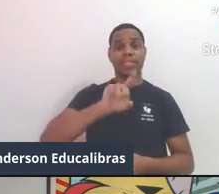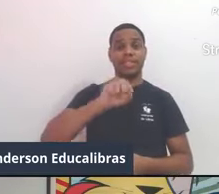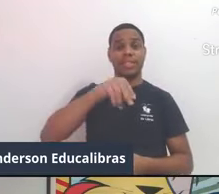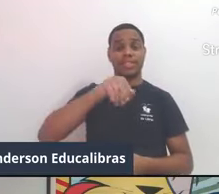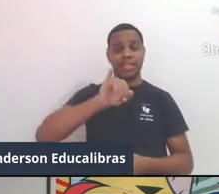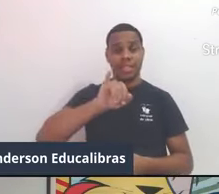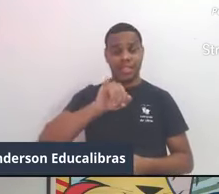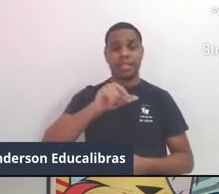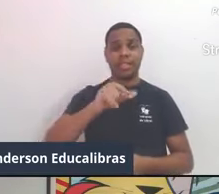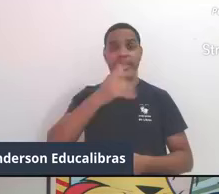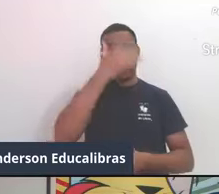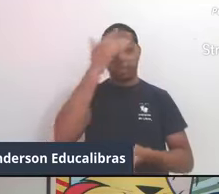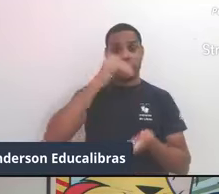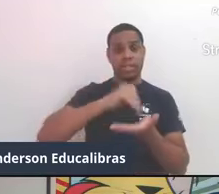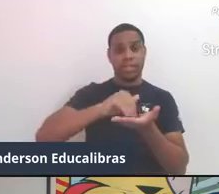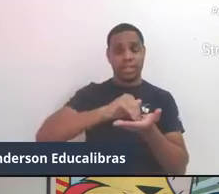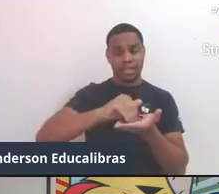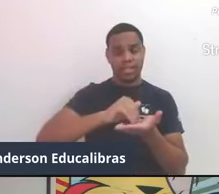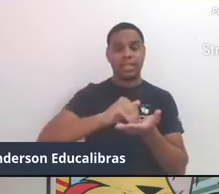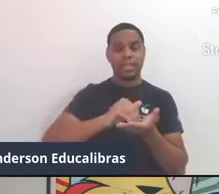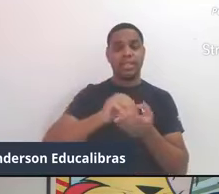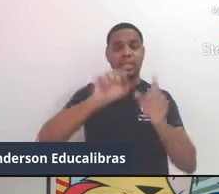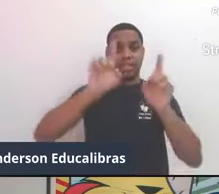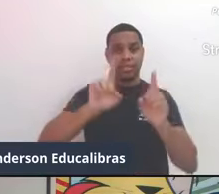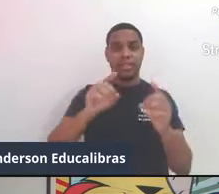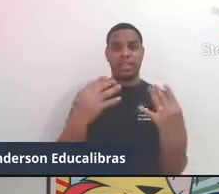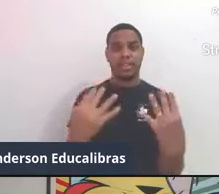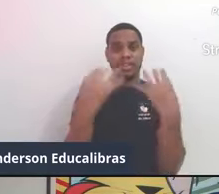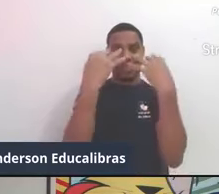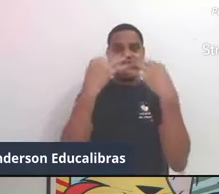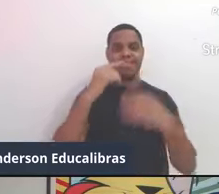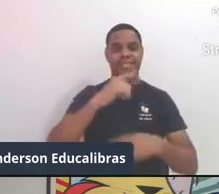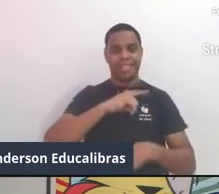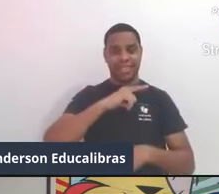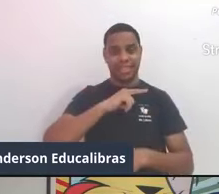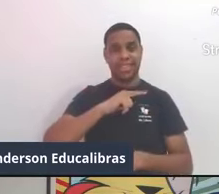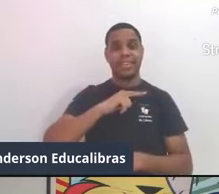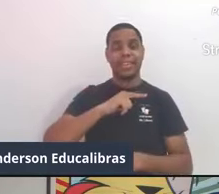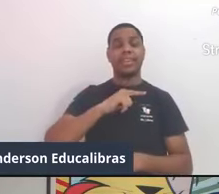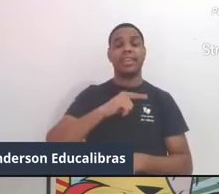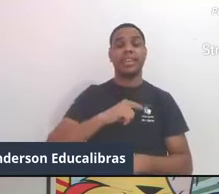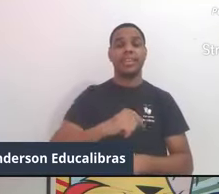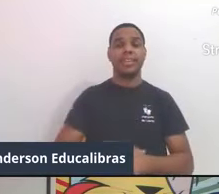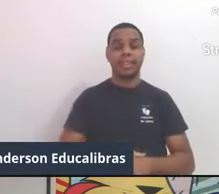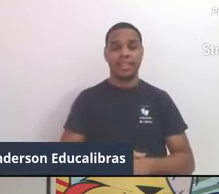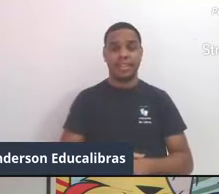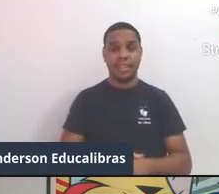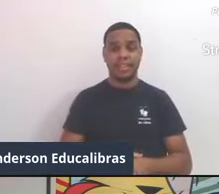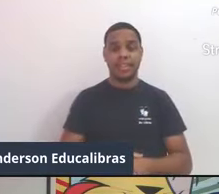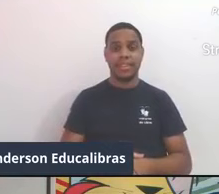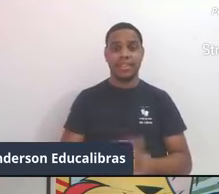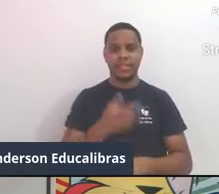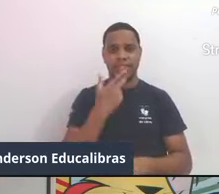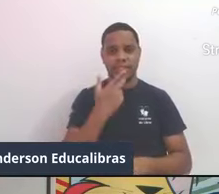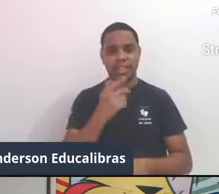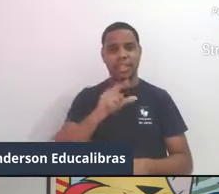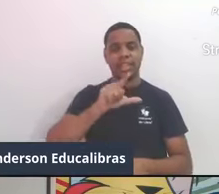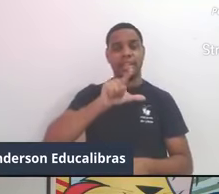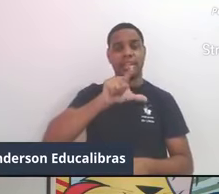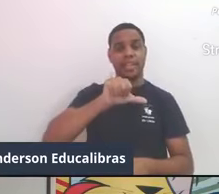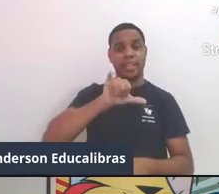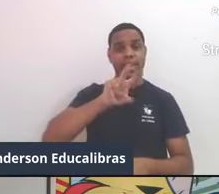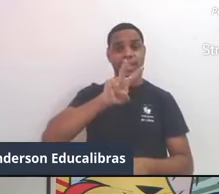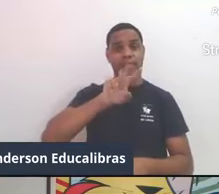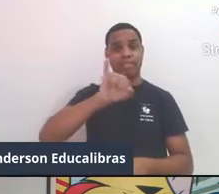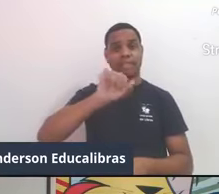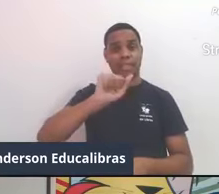todo o pessoal da Secretaria da Pessoa com Deficiência está ligado, a Adriana Souza, que eu já falei, a Lívia Mota, a querida